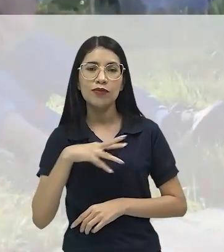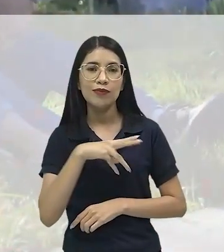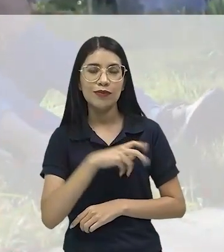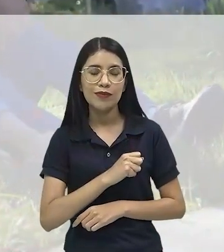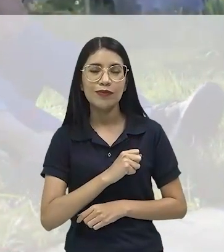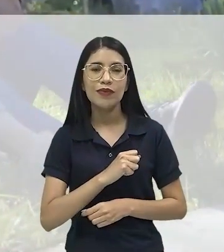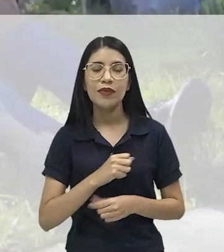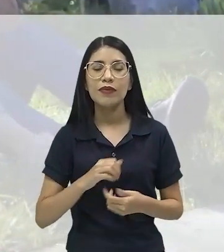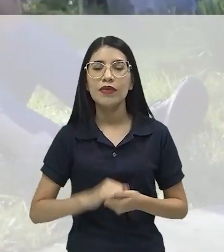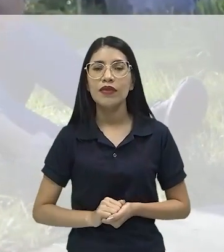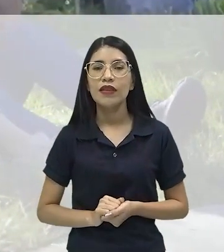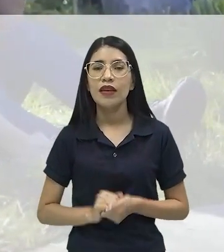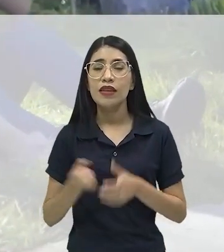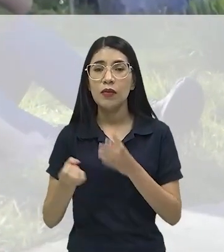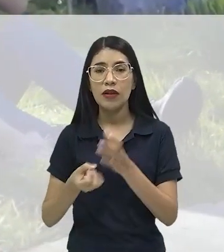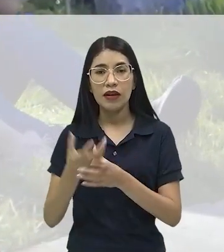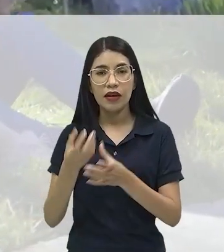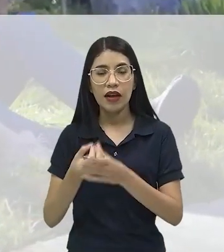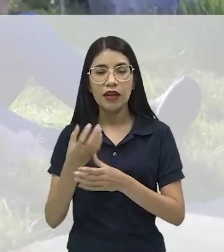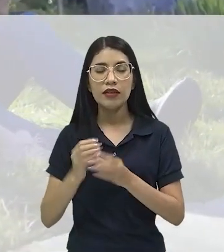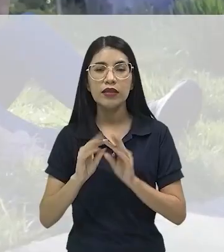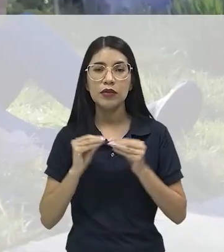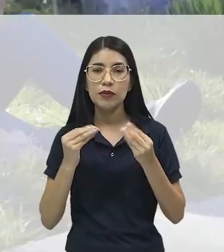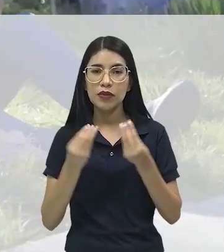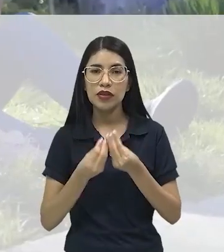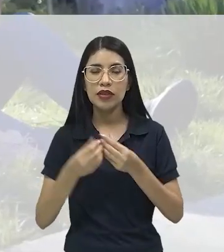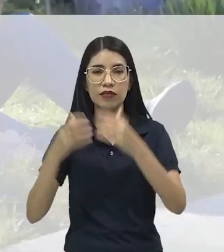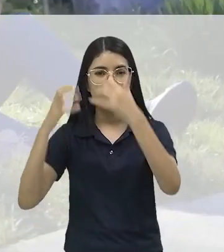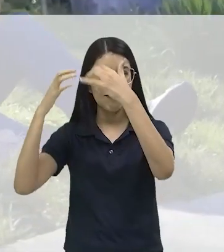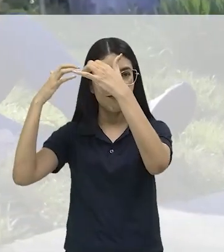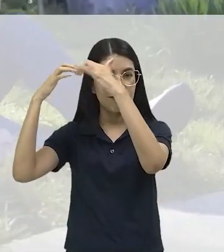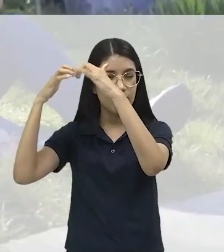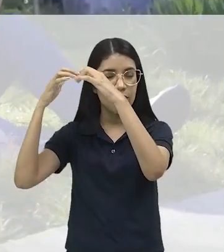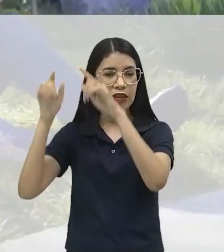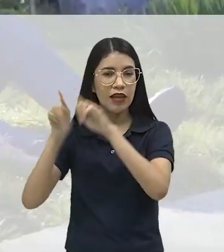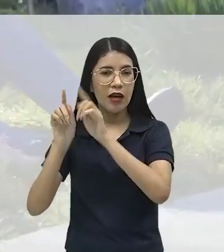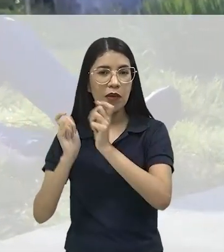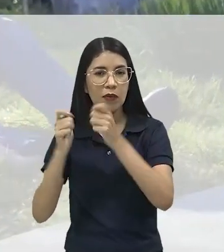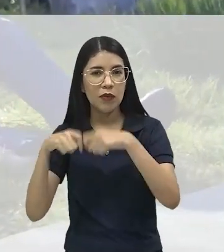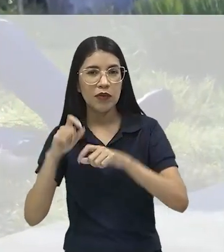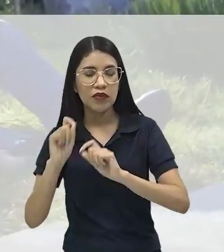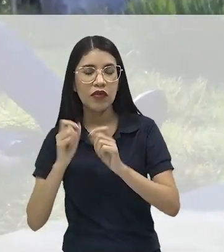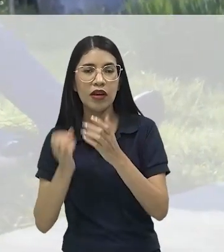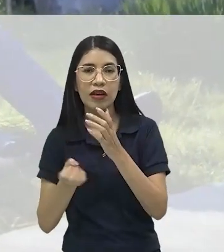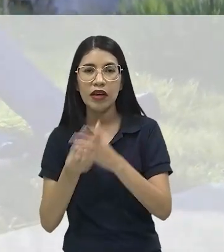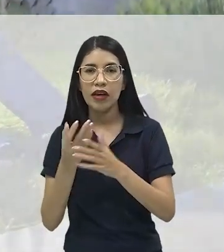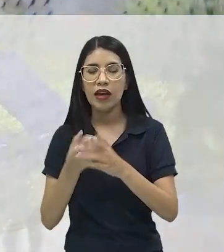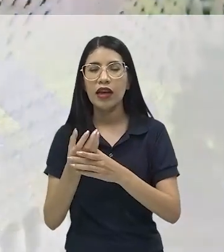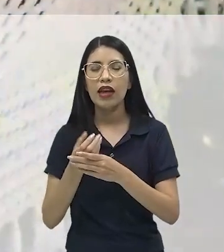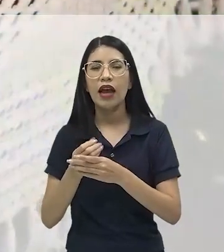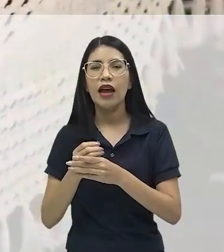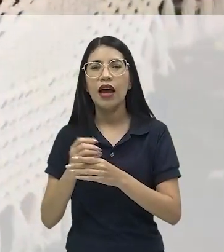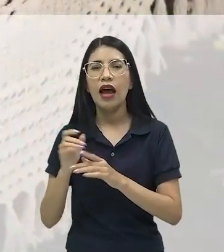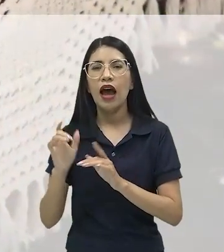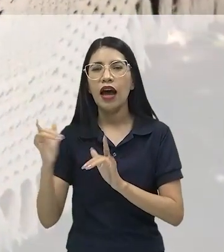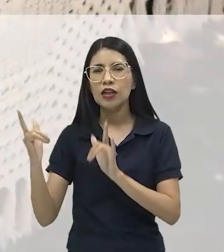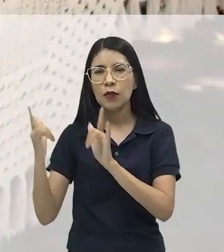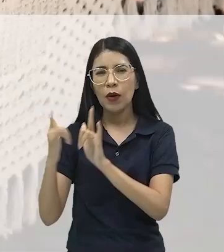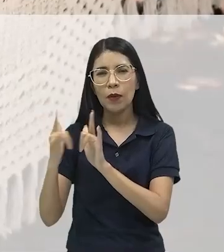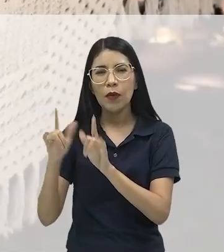é a partir da liberação dessa substância no nosso cérebro que é possível criar os laços afetivos e